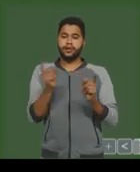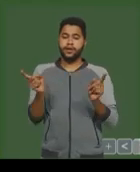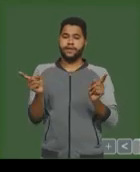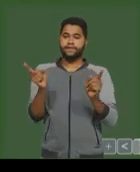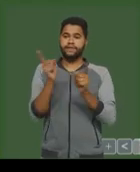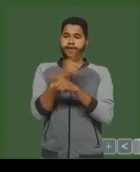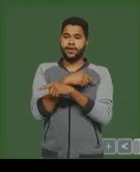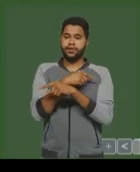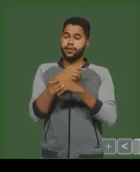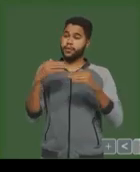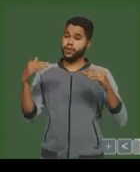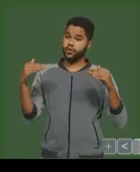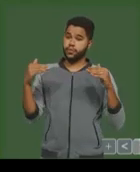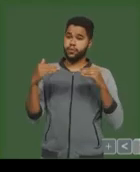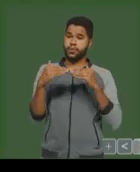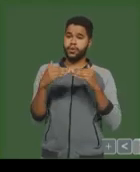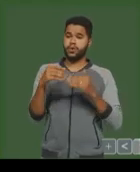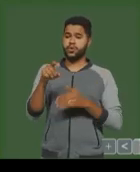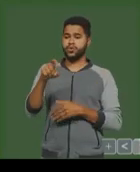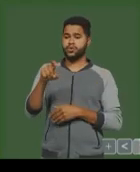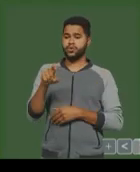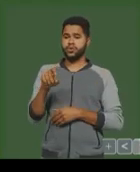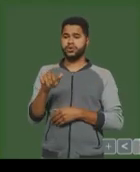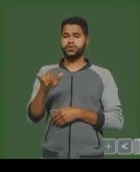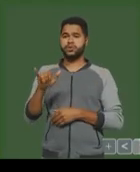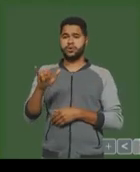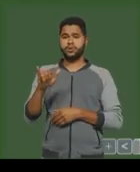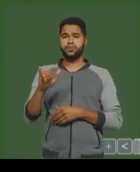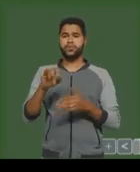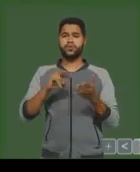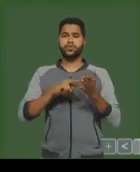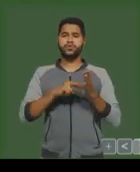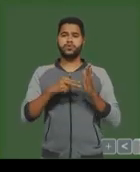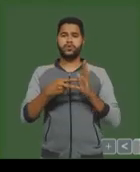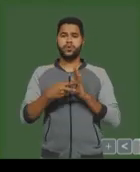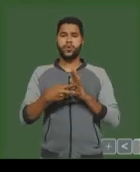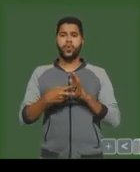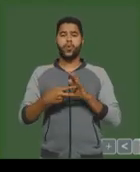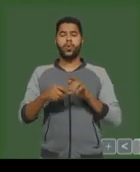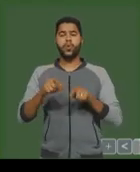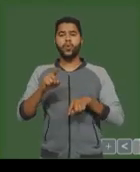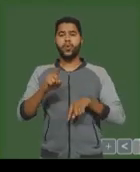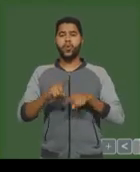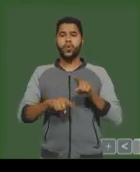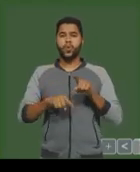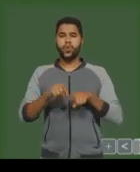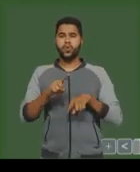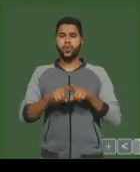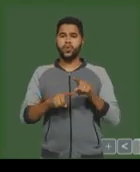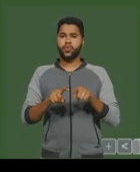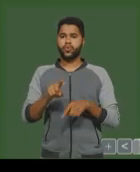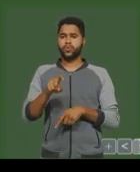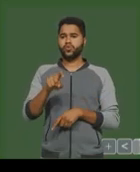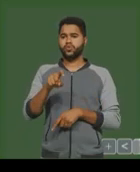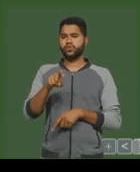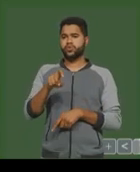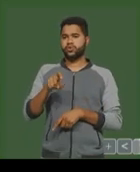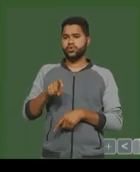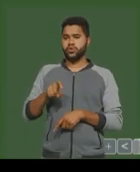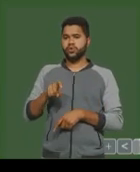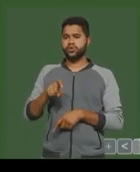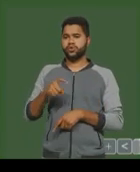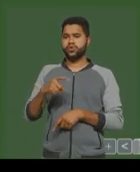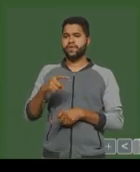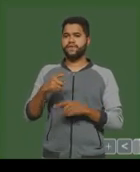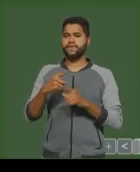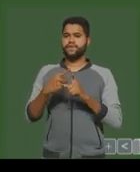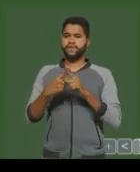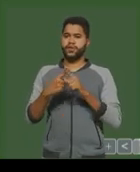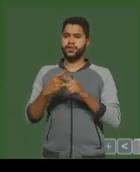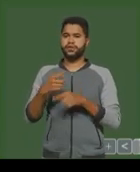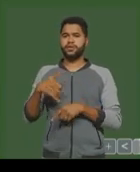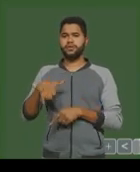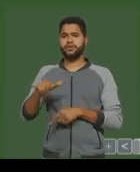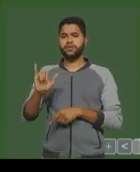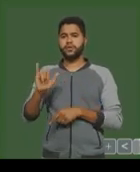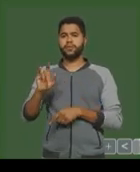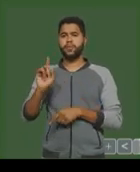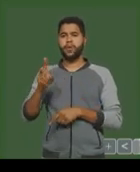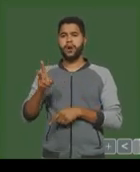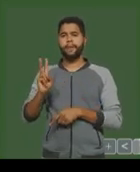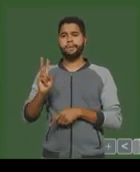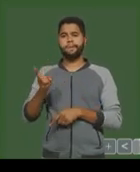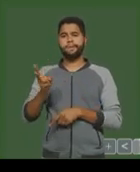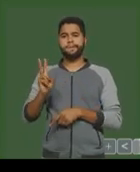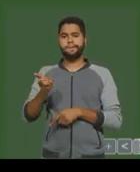Né? Então, vamos chamar de XY, significa que o produto X vezes Y vai ser constante. O pedido é